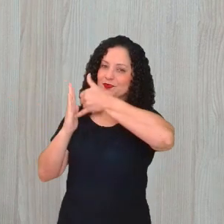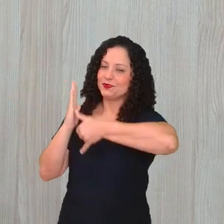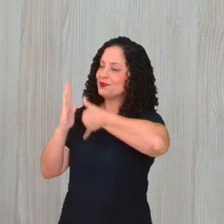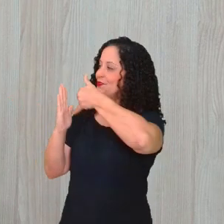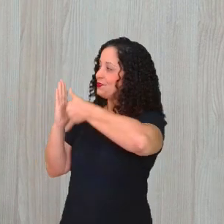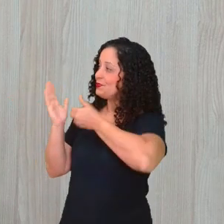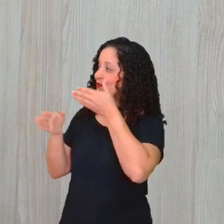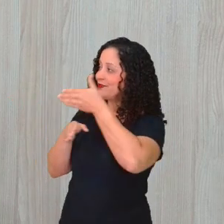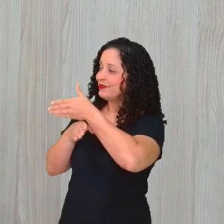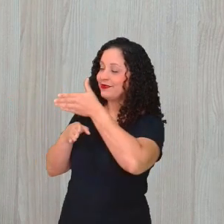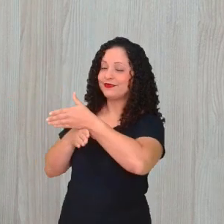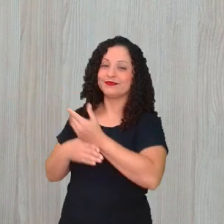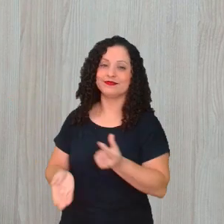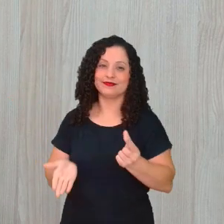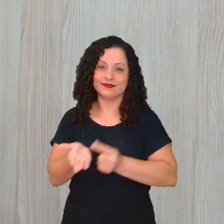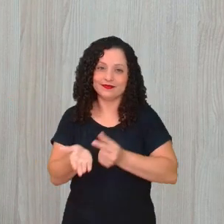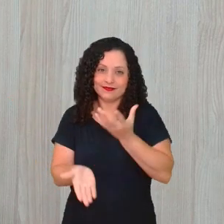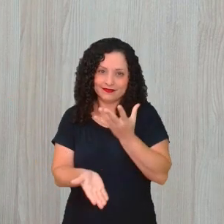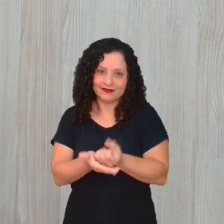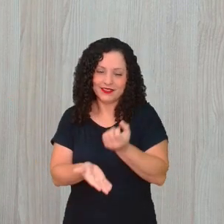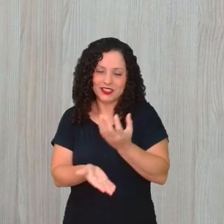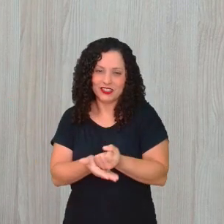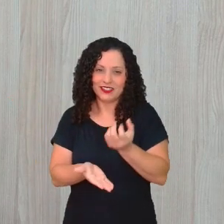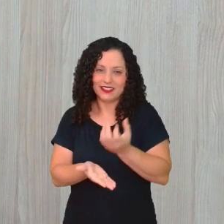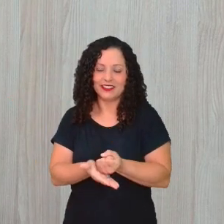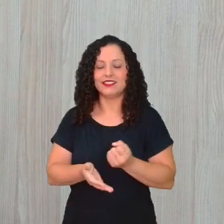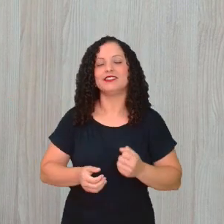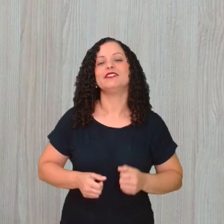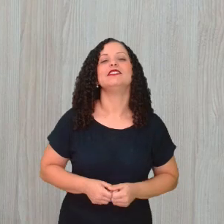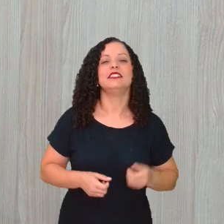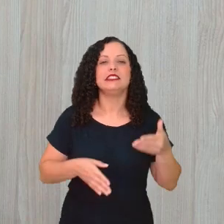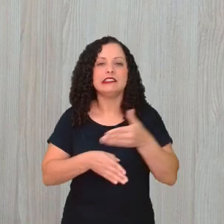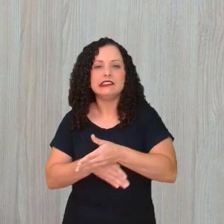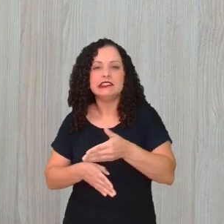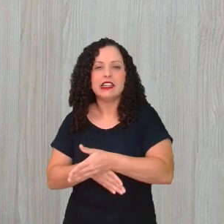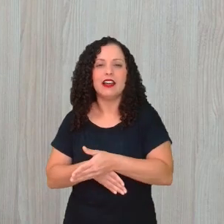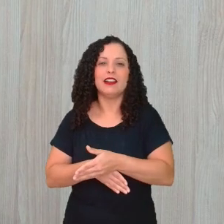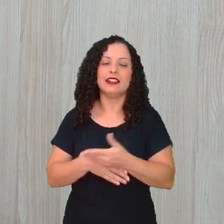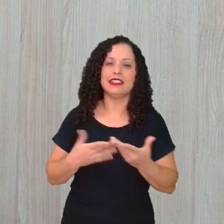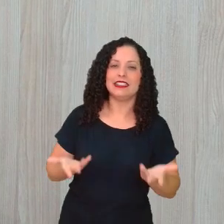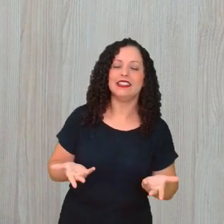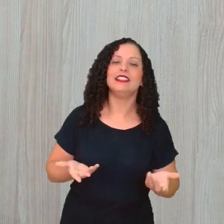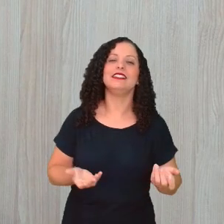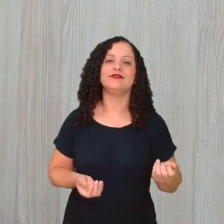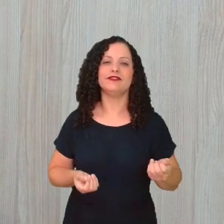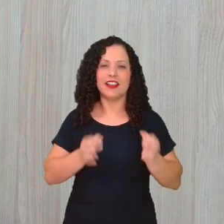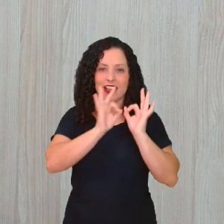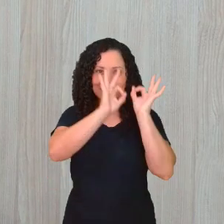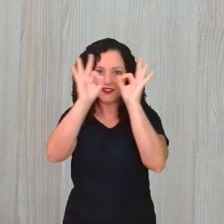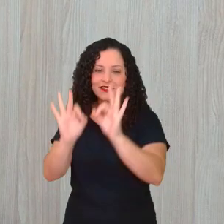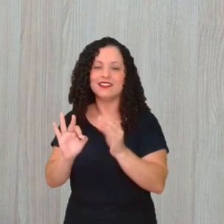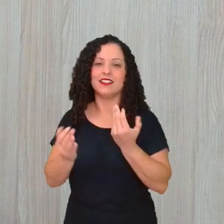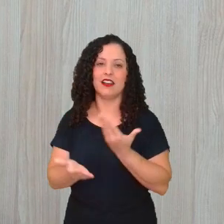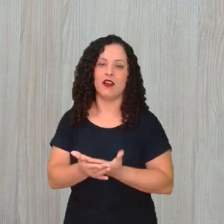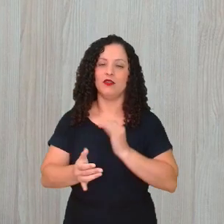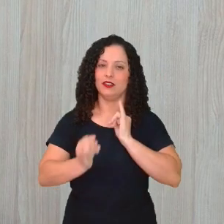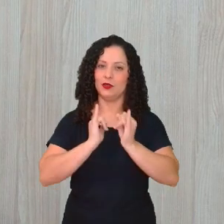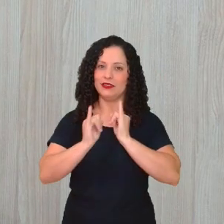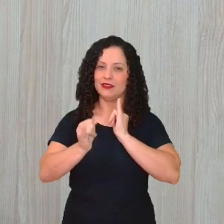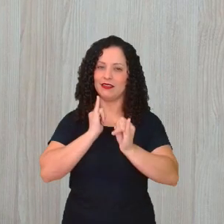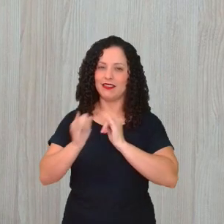o aplicativo, aponta o celular para o QR Code, baixa o aplicativo do Educa Recife, faz login e acessa aí as aulas com a sua